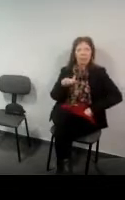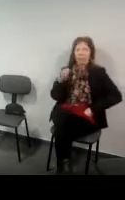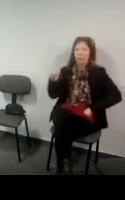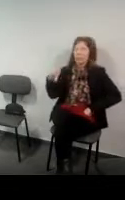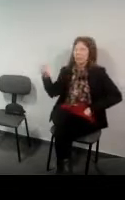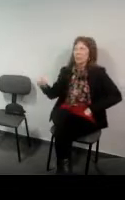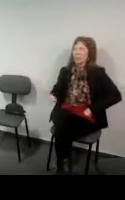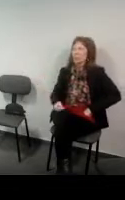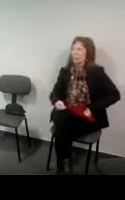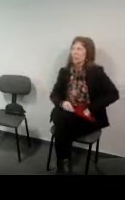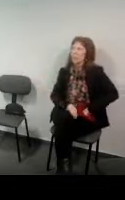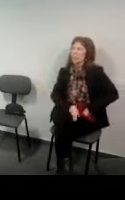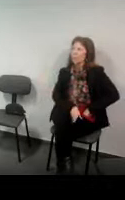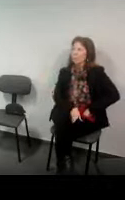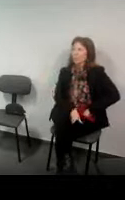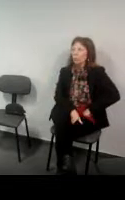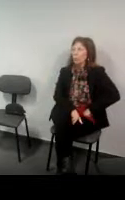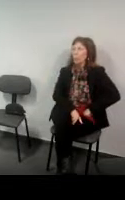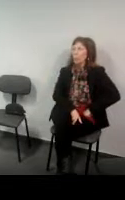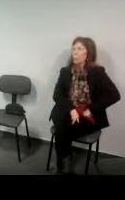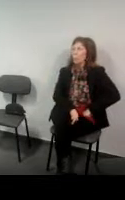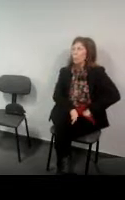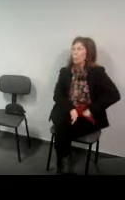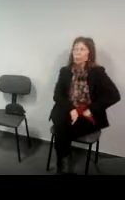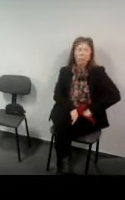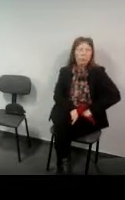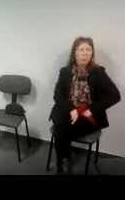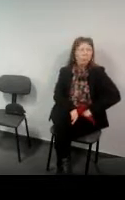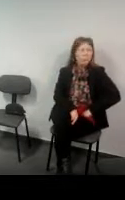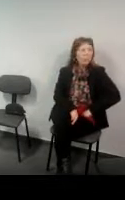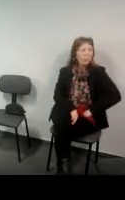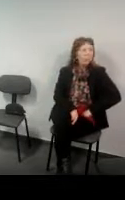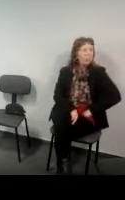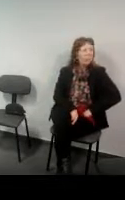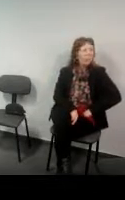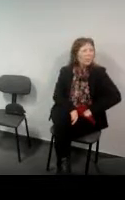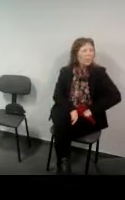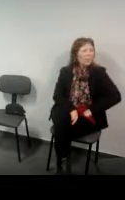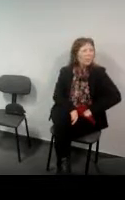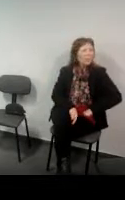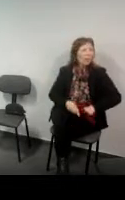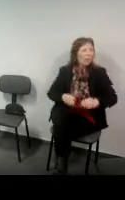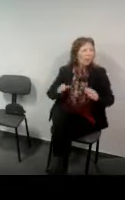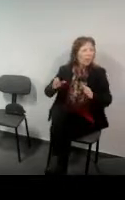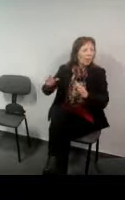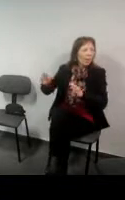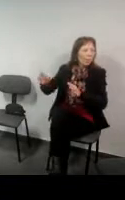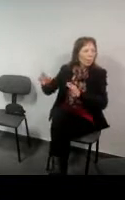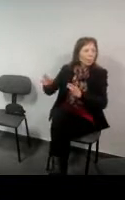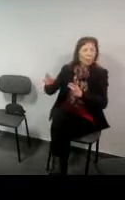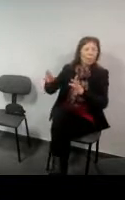Essa parte de cicatrização tem a ver com... Eu não entendi. Você está falando do magnetizador ou do